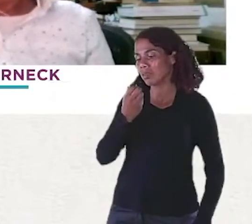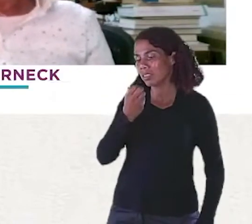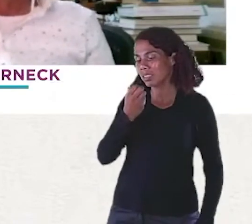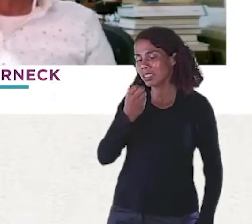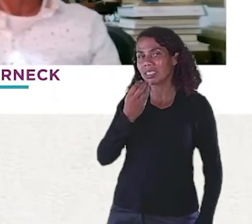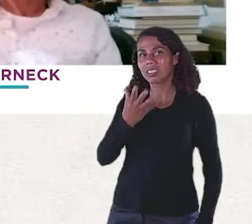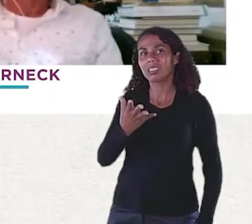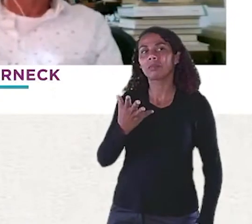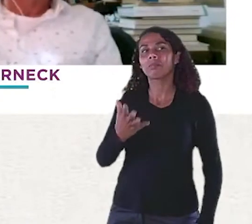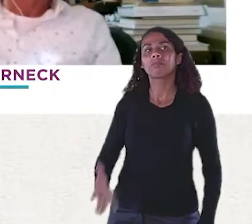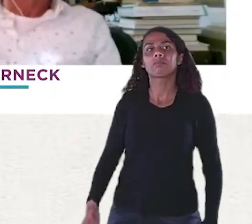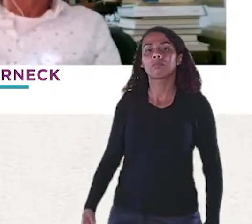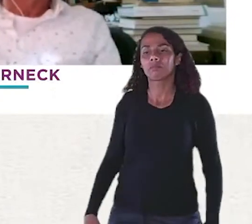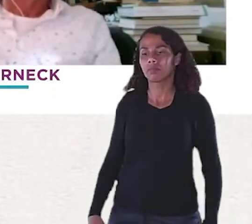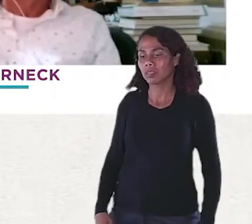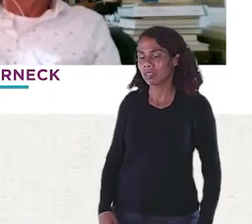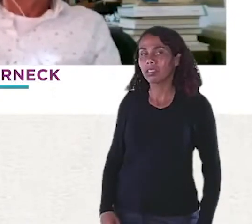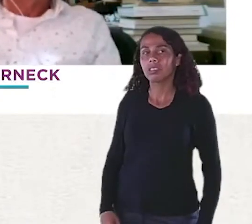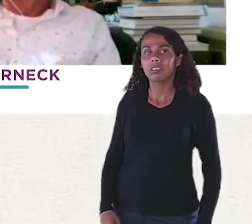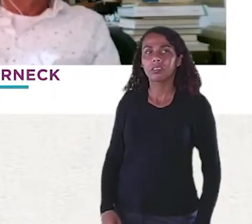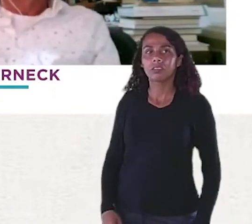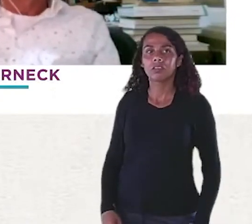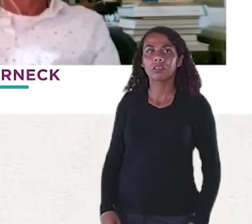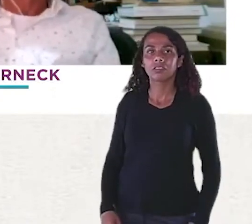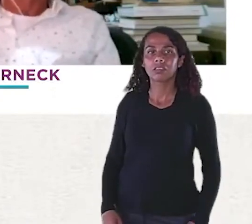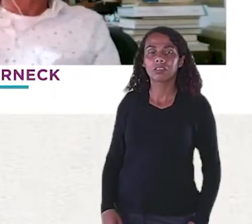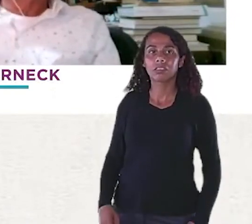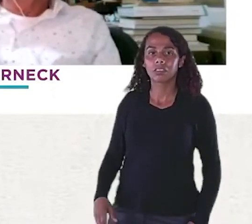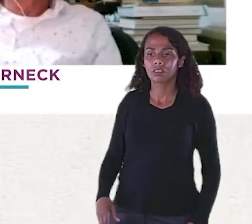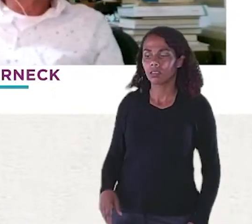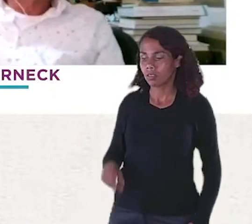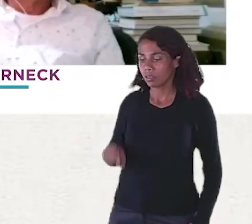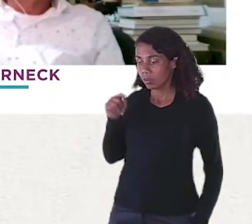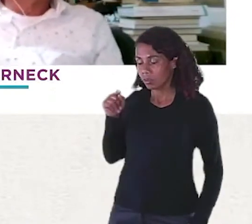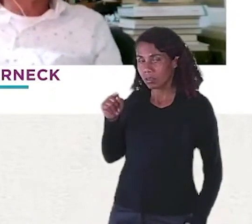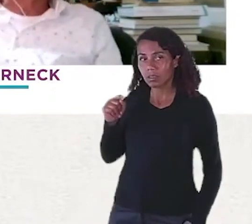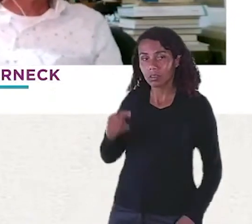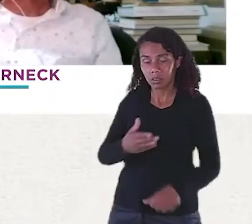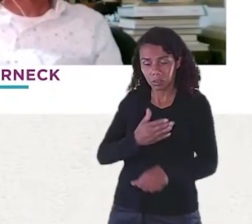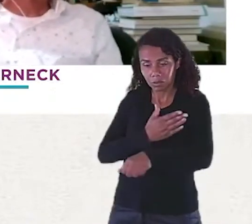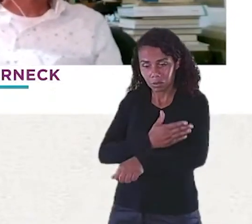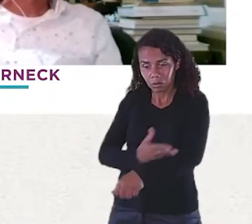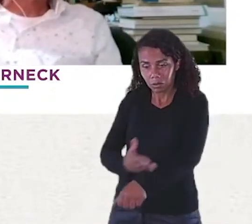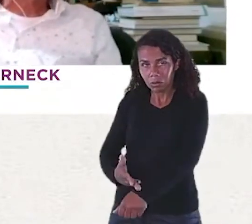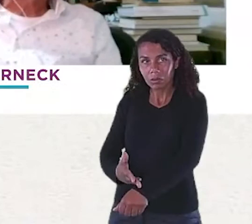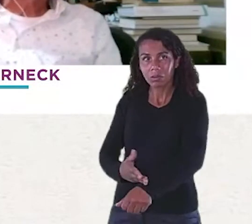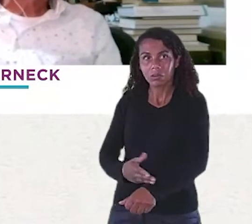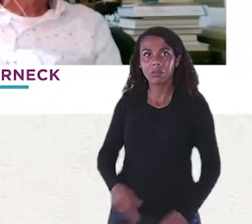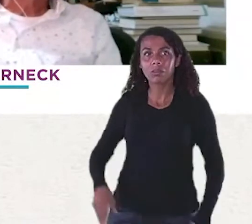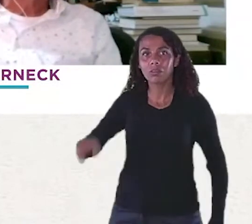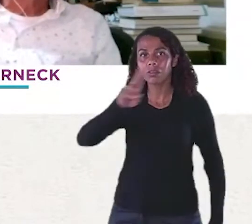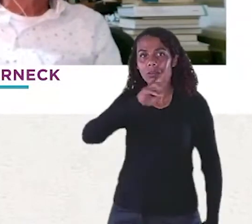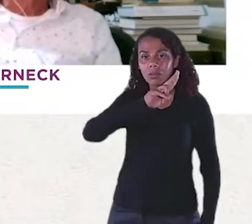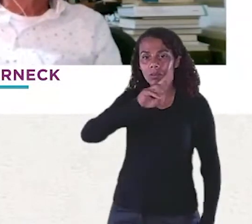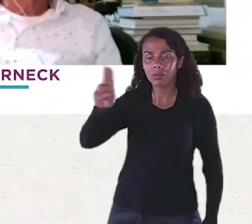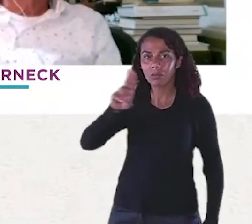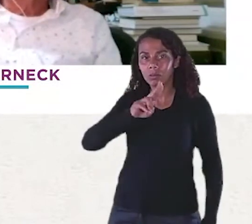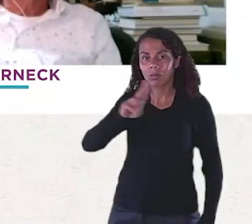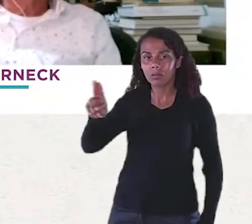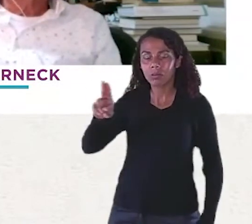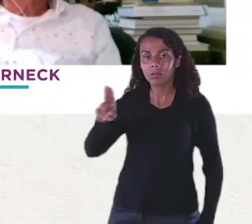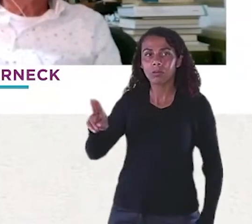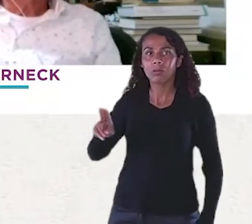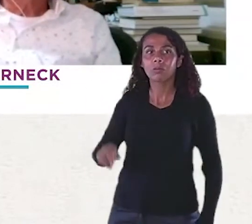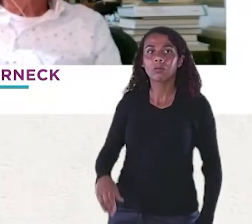cortava aquele pedacinho dos envelopes, não vou falar o nome do Humberto, o nome do Humberto é grande. E assim, sempre